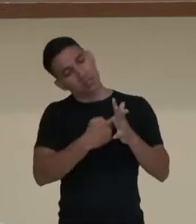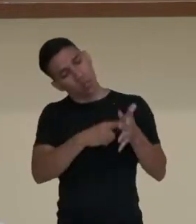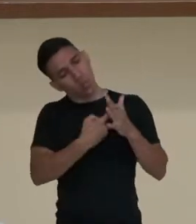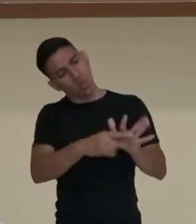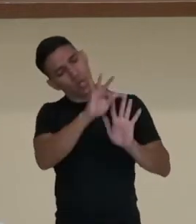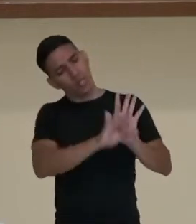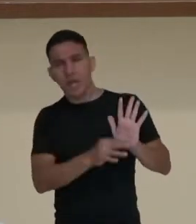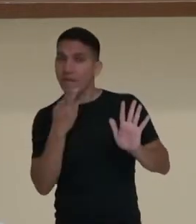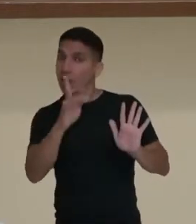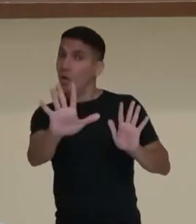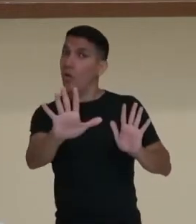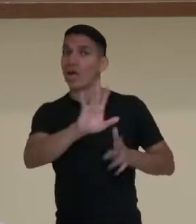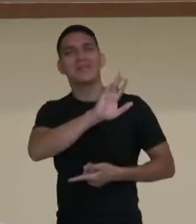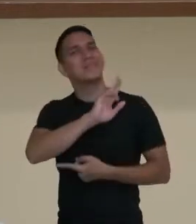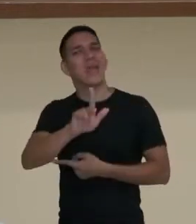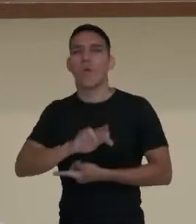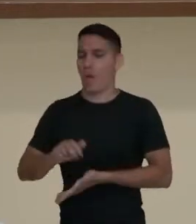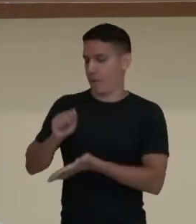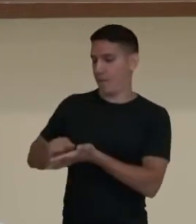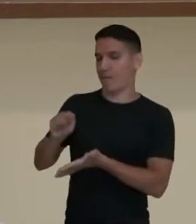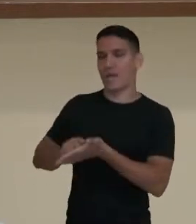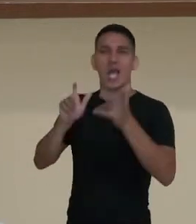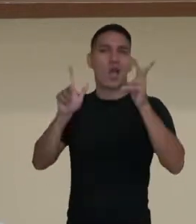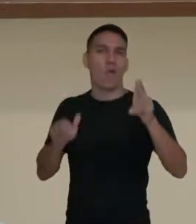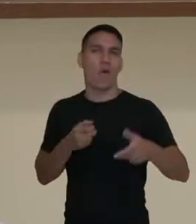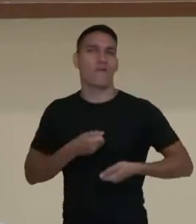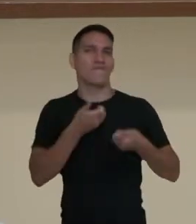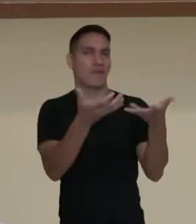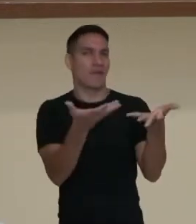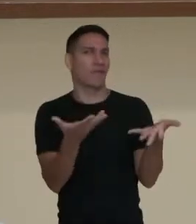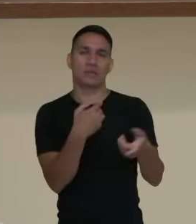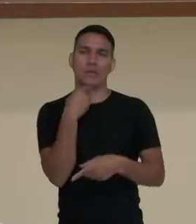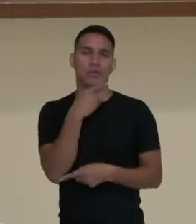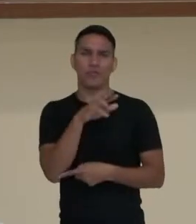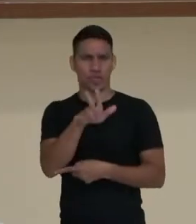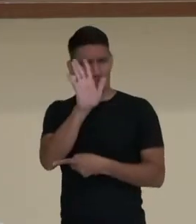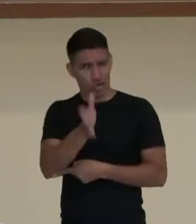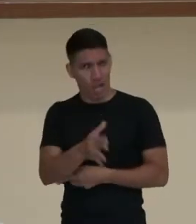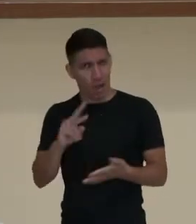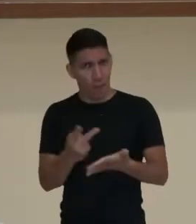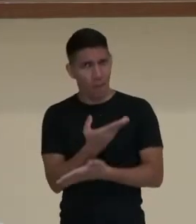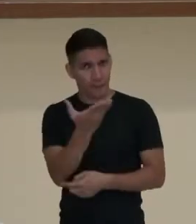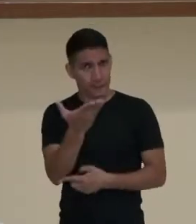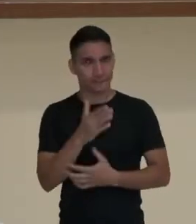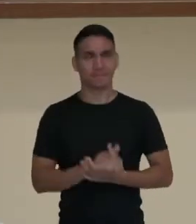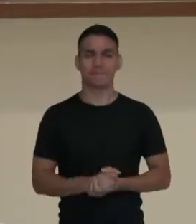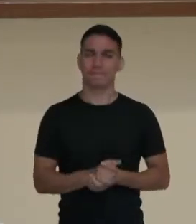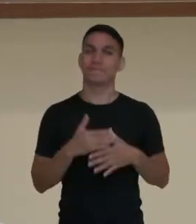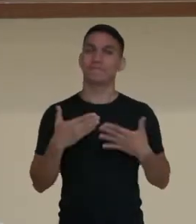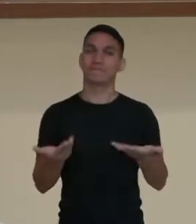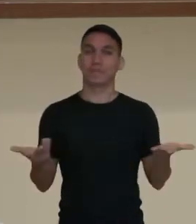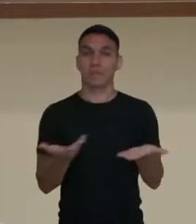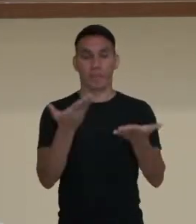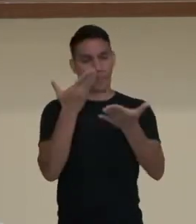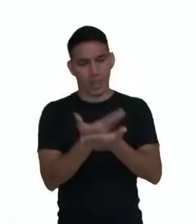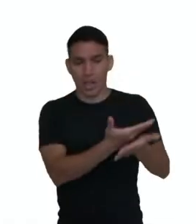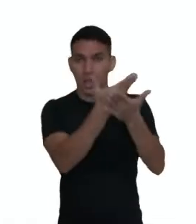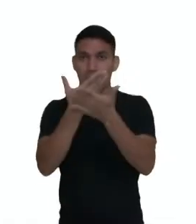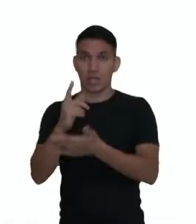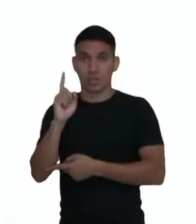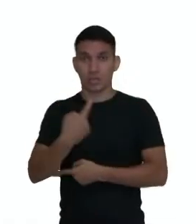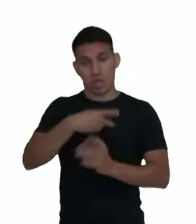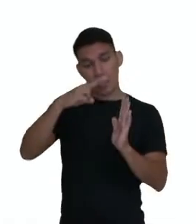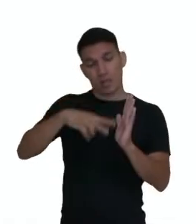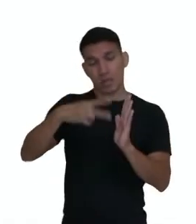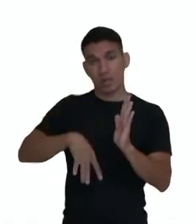assim, não se escreve como se fala? Alguma vez já aconteceu isso com você? Nesta aula, nós vamos ler trechos de